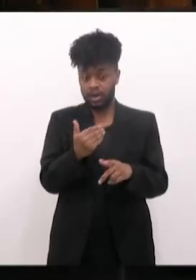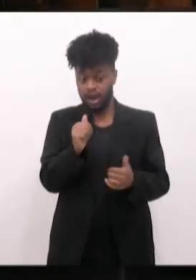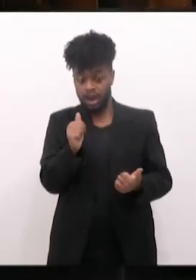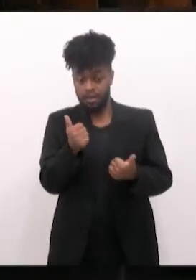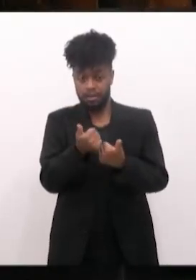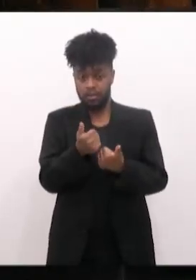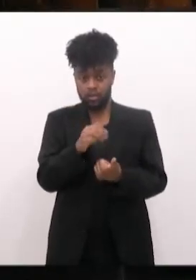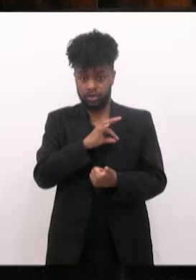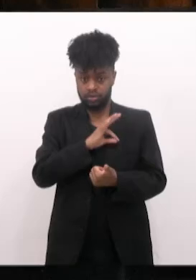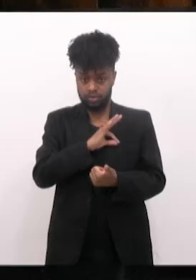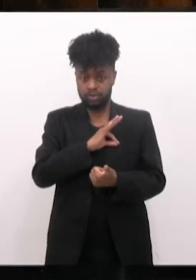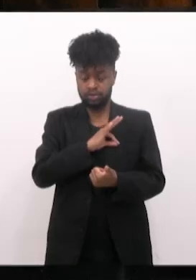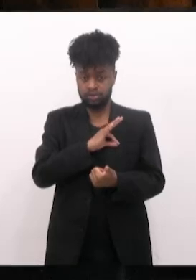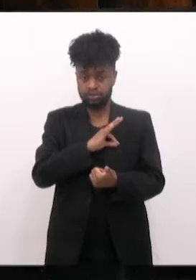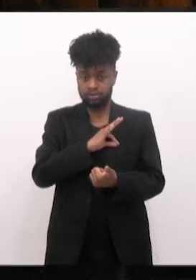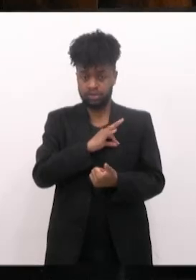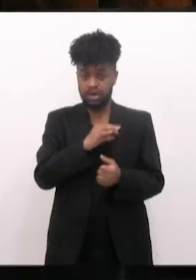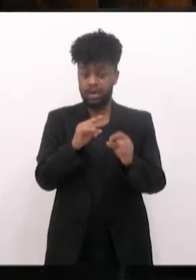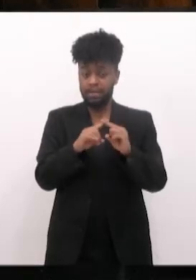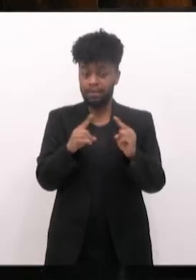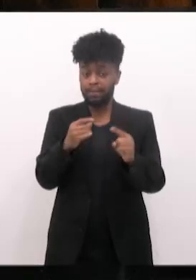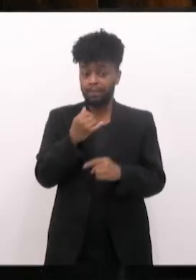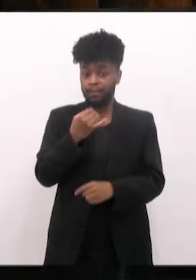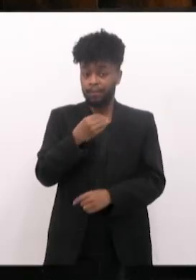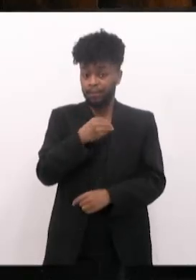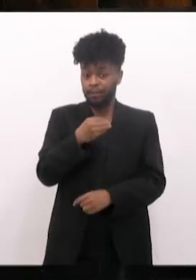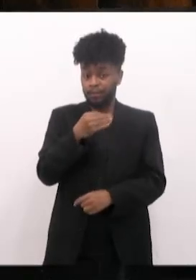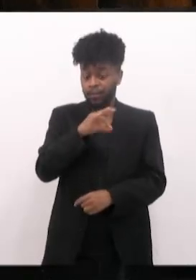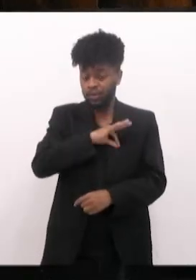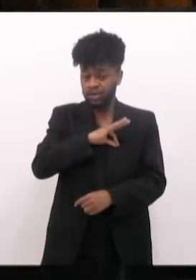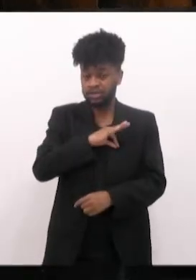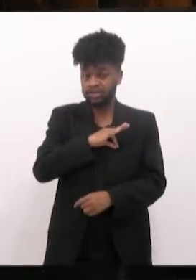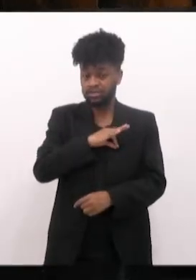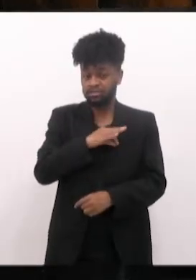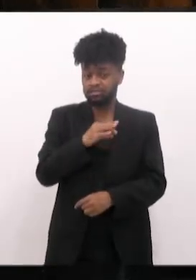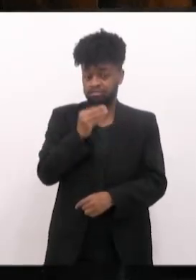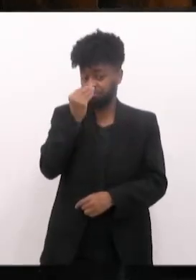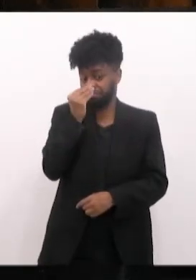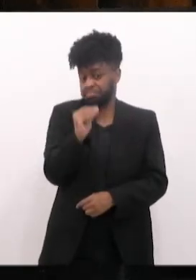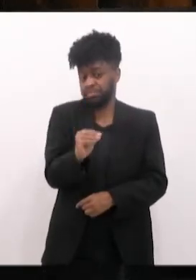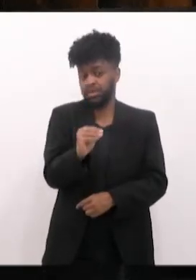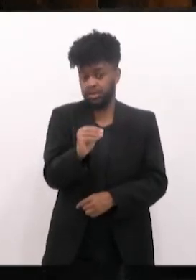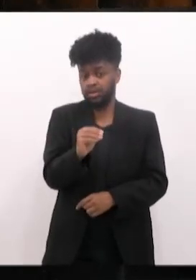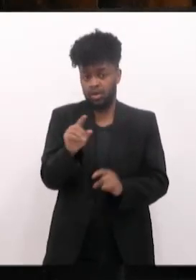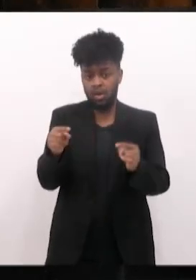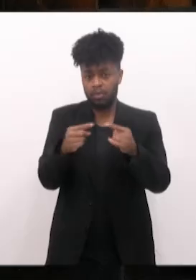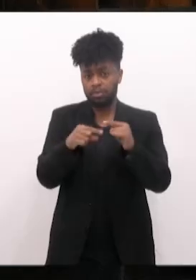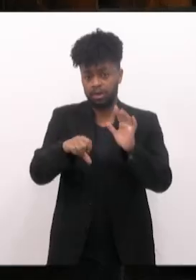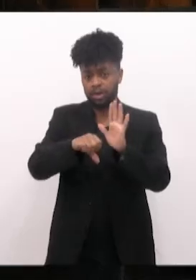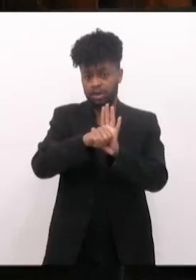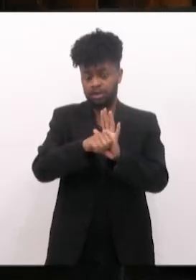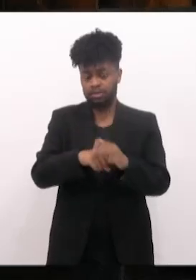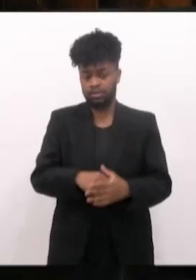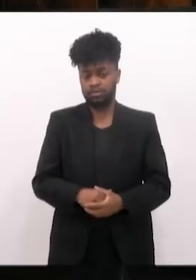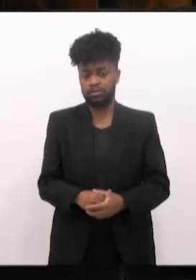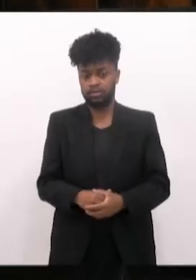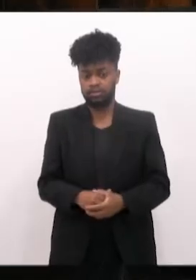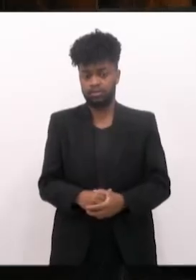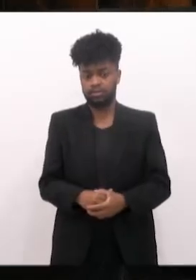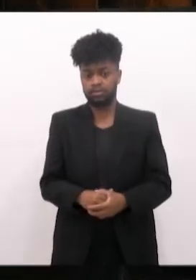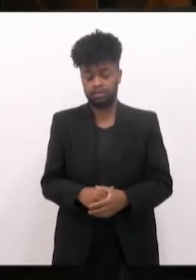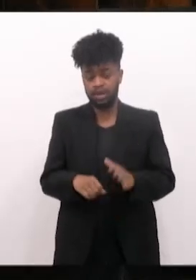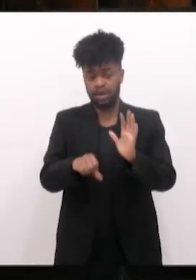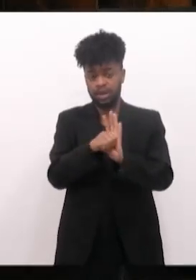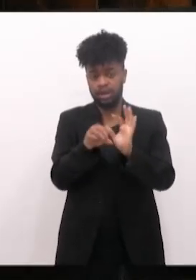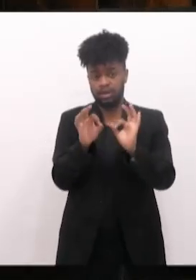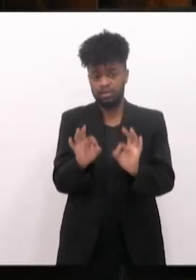da polícia e a polícia nega, eu vejo isso como crime. Isso é um